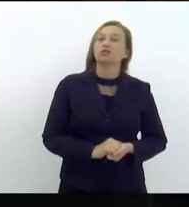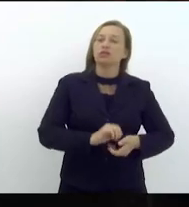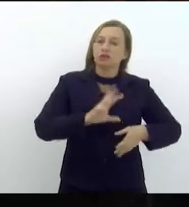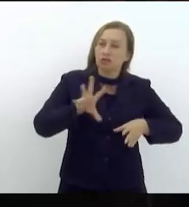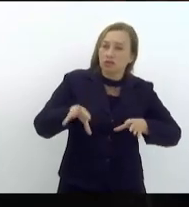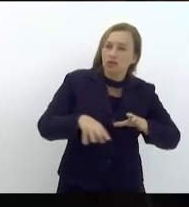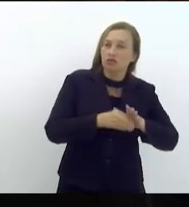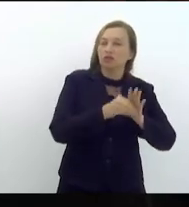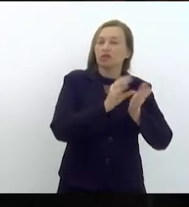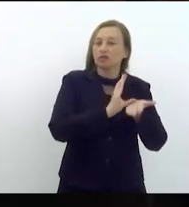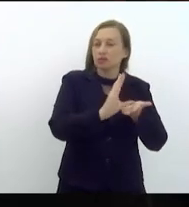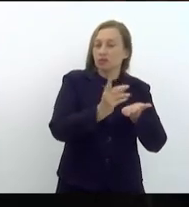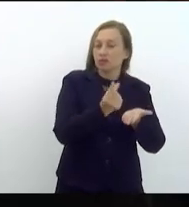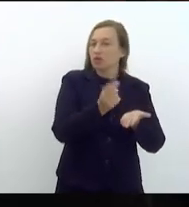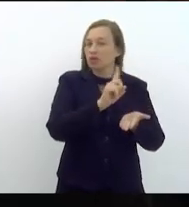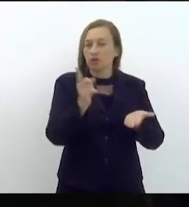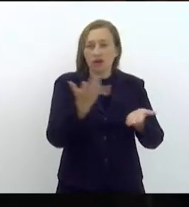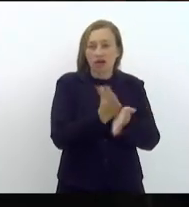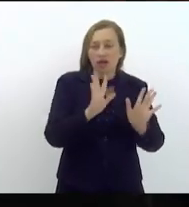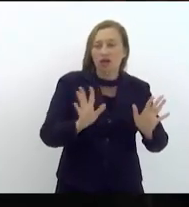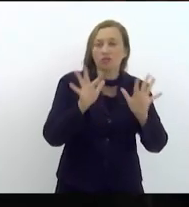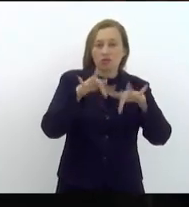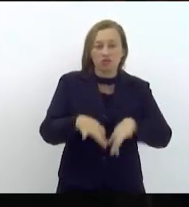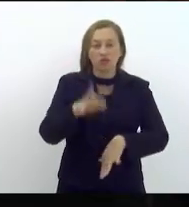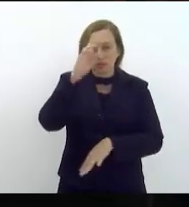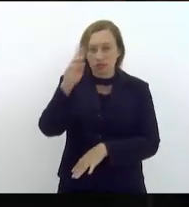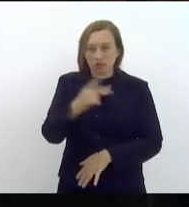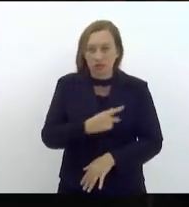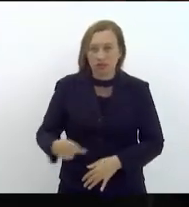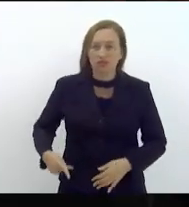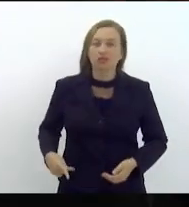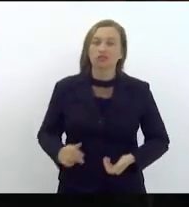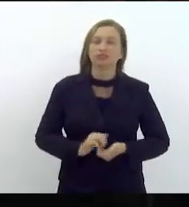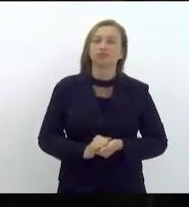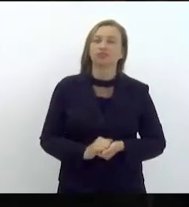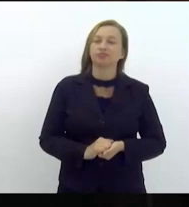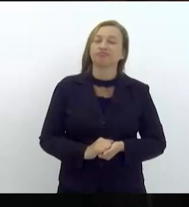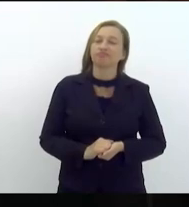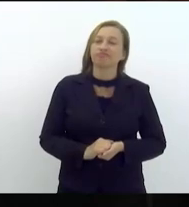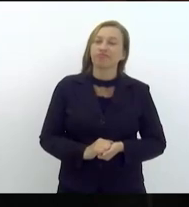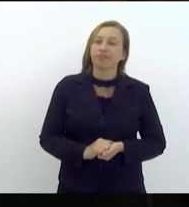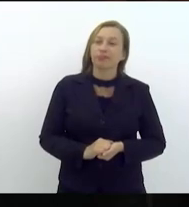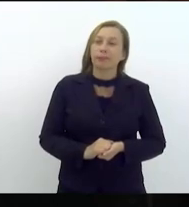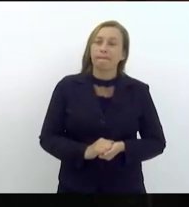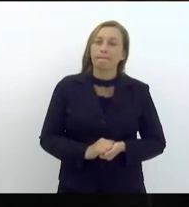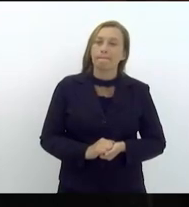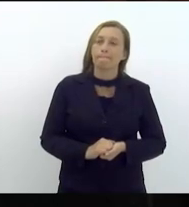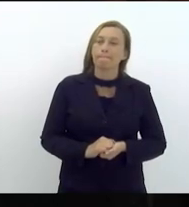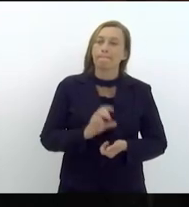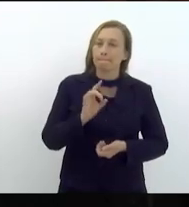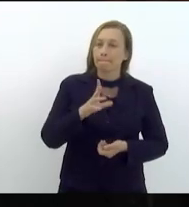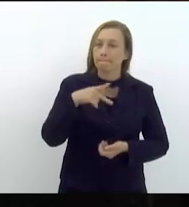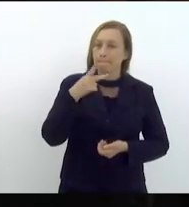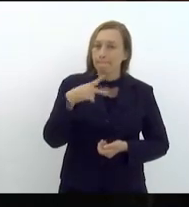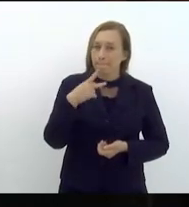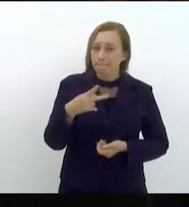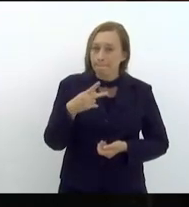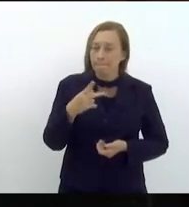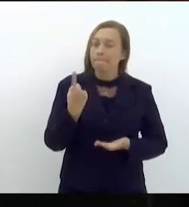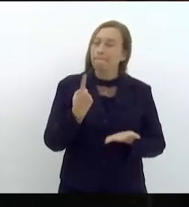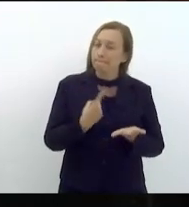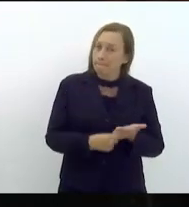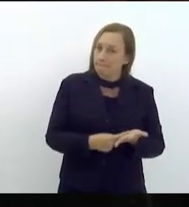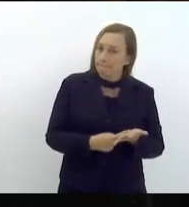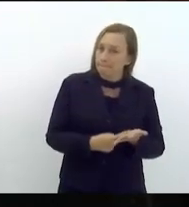para que ele não acabe E aí por fim mesmo seu presidente queria só reforçar o nosso